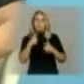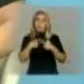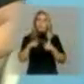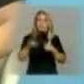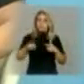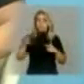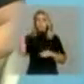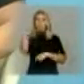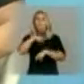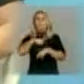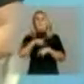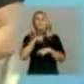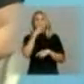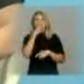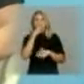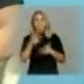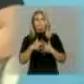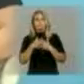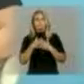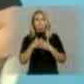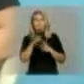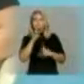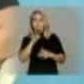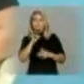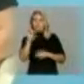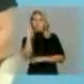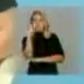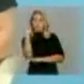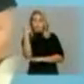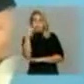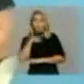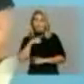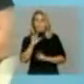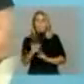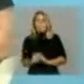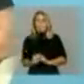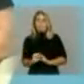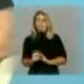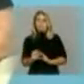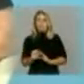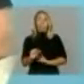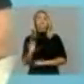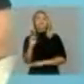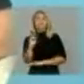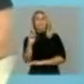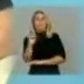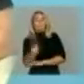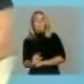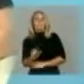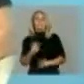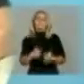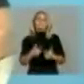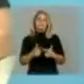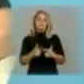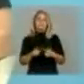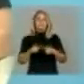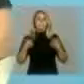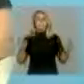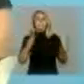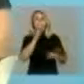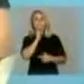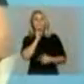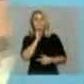A gente tem no Sul os menores índices da doença. Então, o Rio Grande do Sul é o estado com menor índice. Em